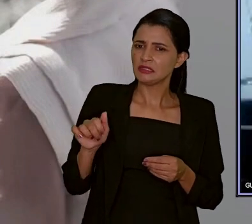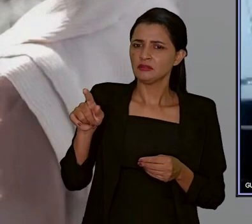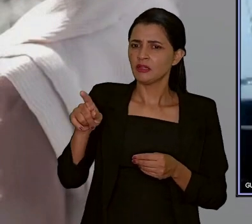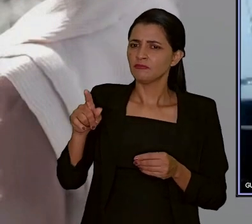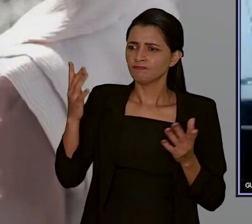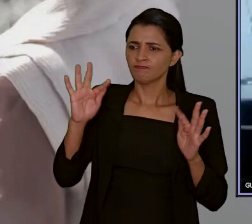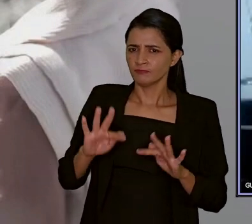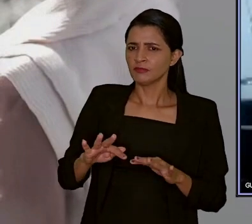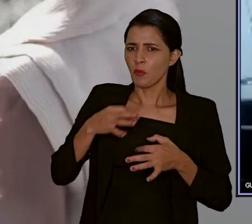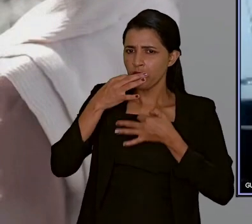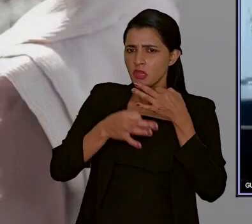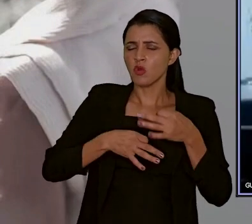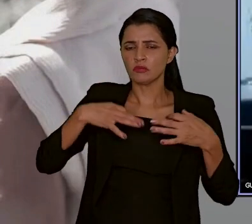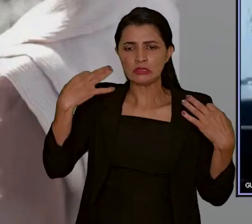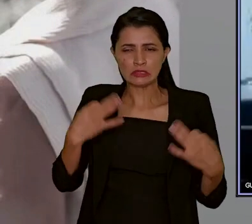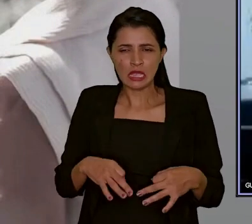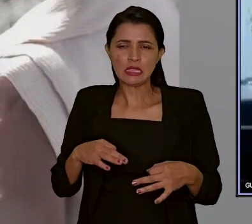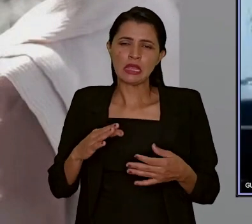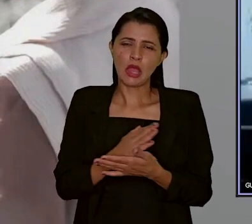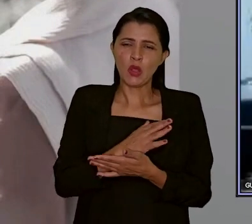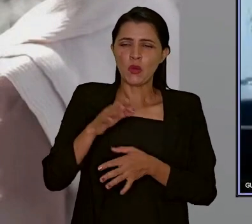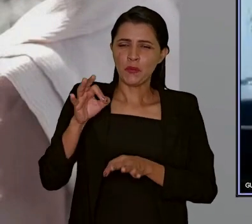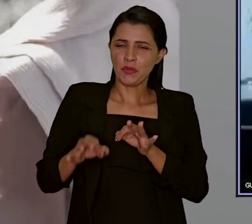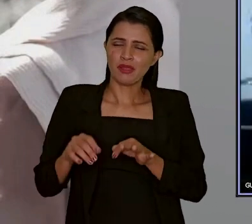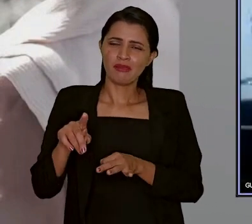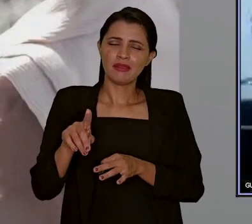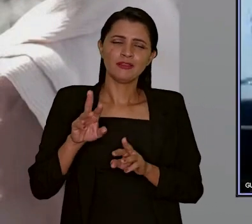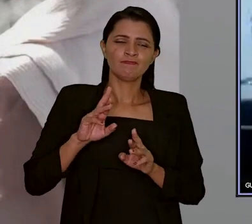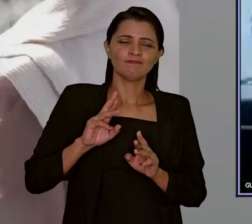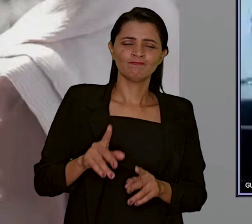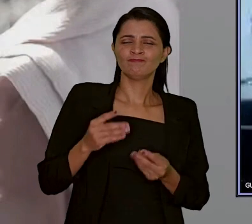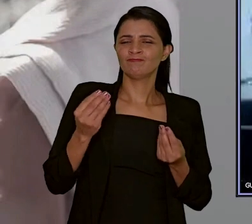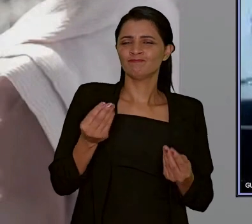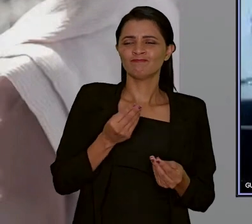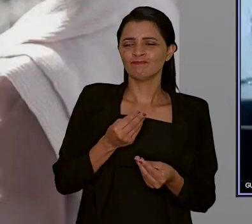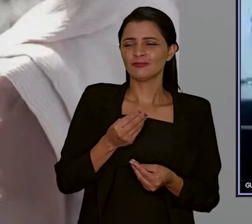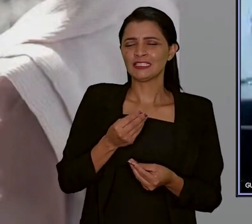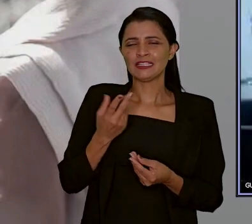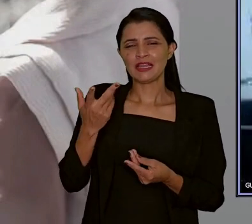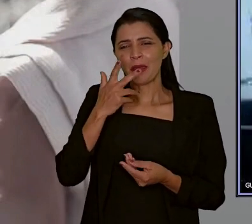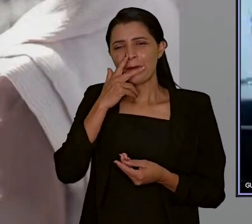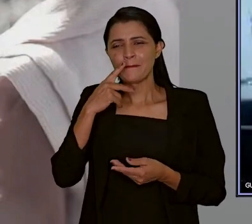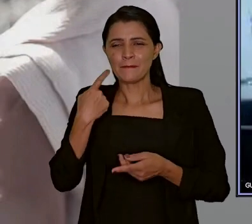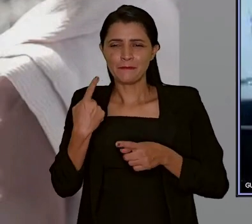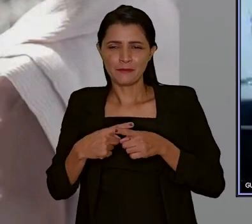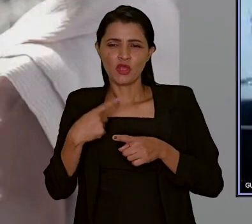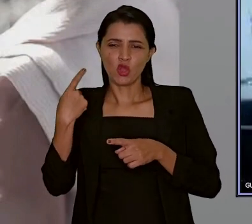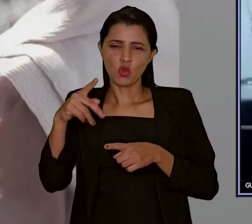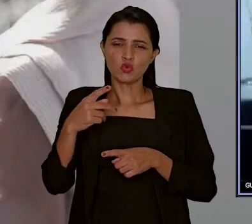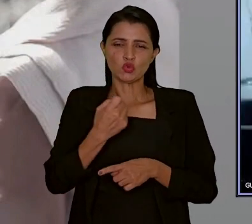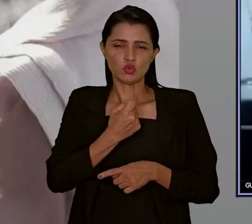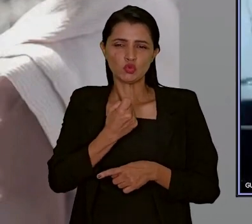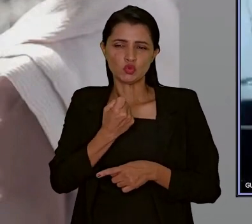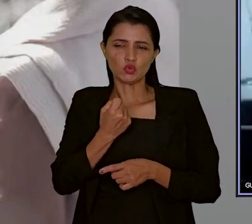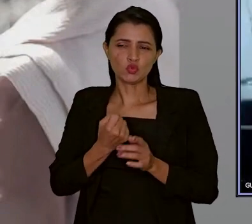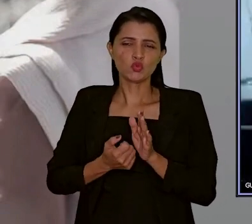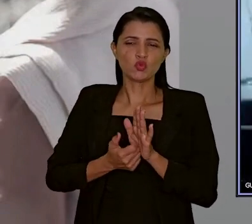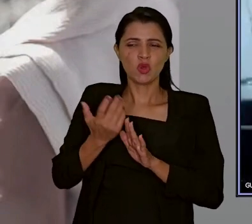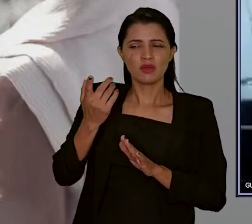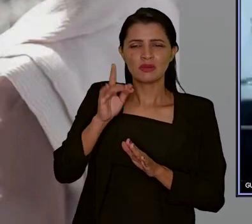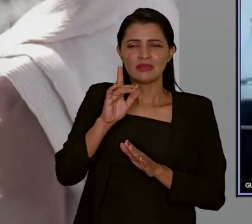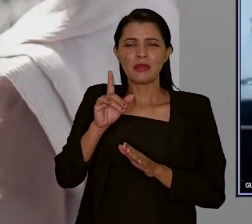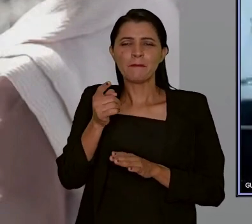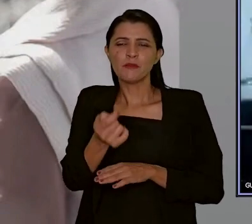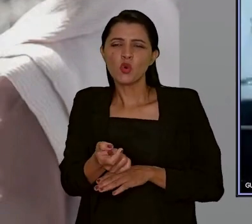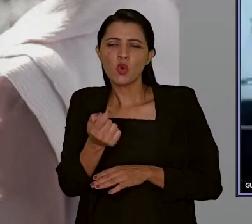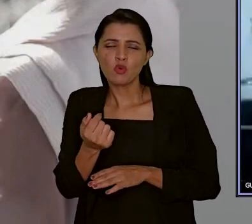em que algum magistrado ele não está, até pelo número ainda não muito alto das